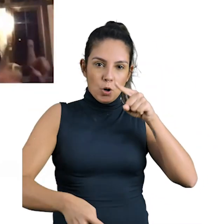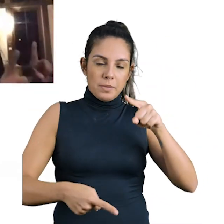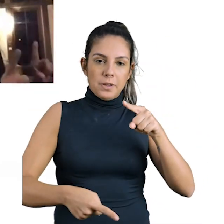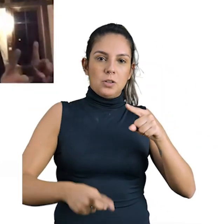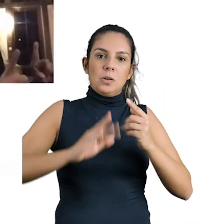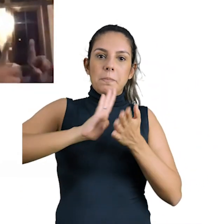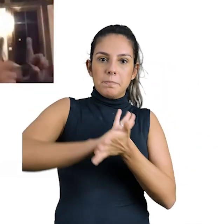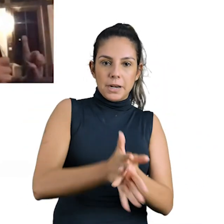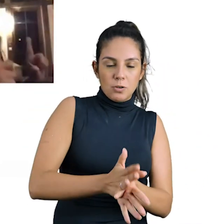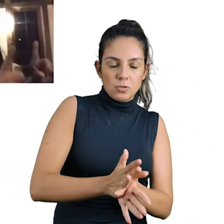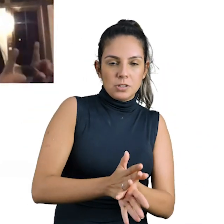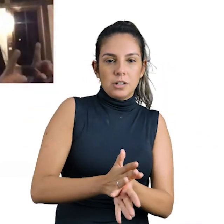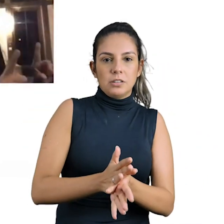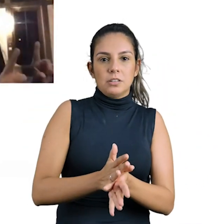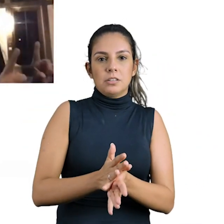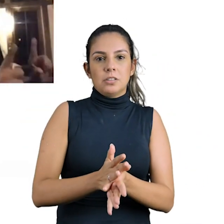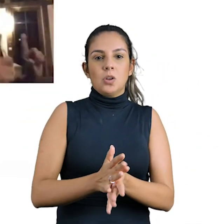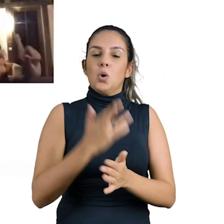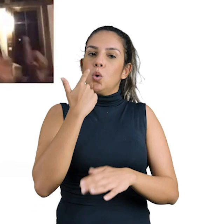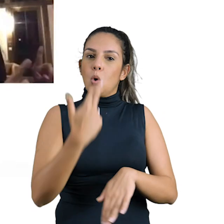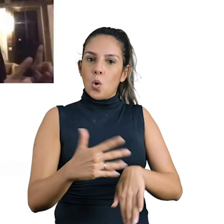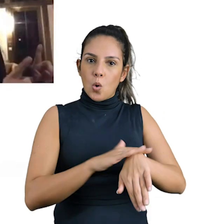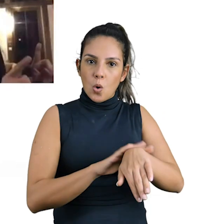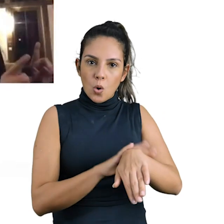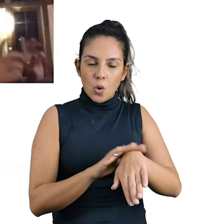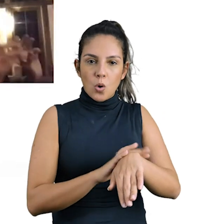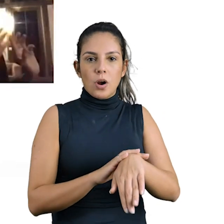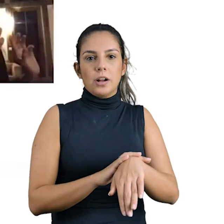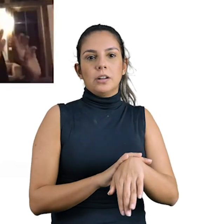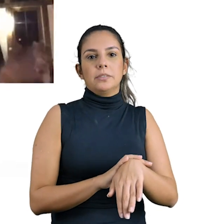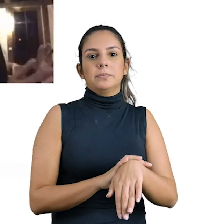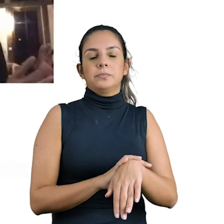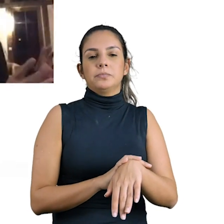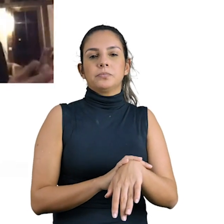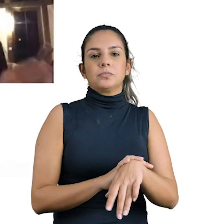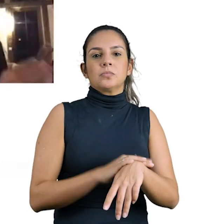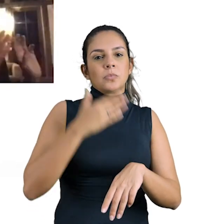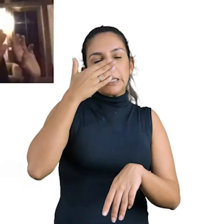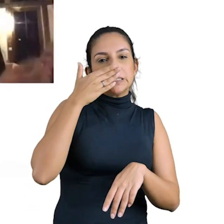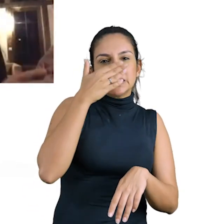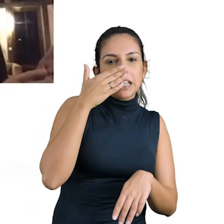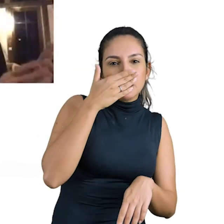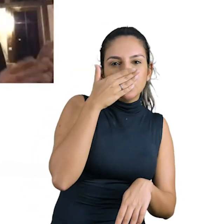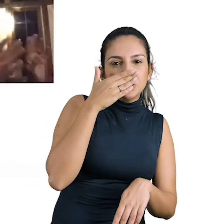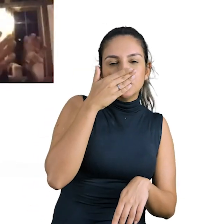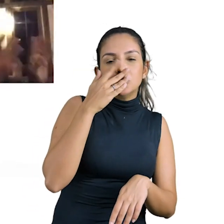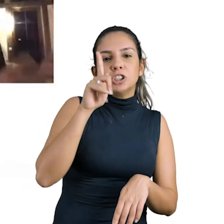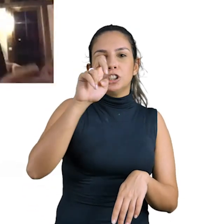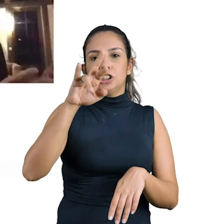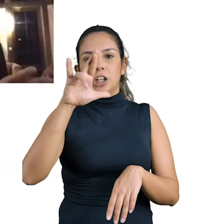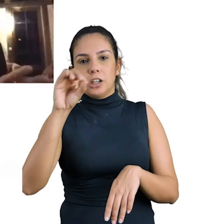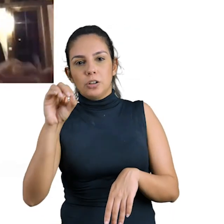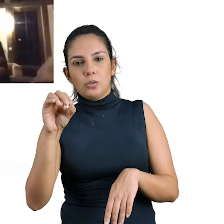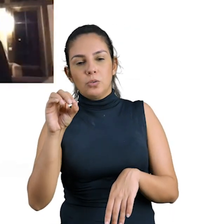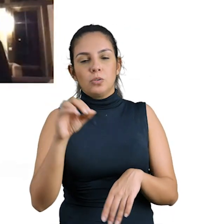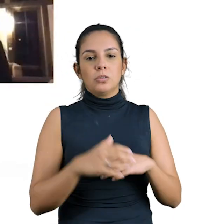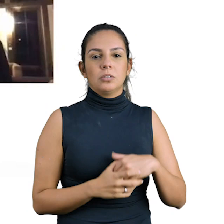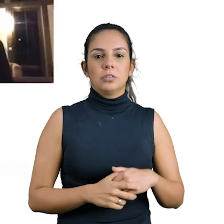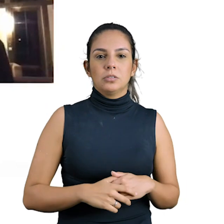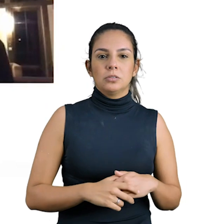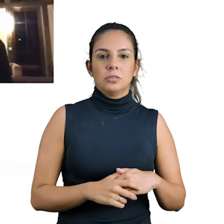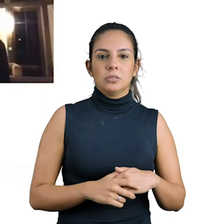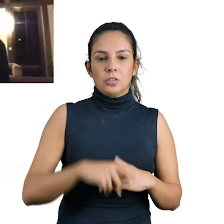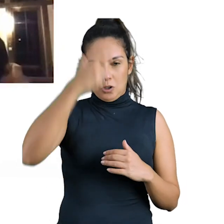é proibido discriminar por raça, etnia sexo, gênero. Olha lá,